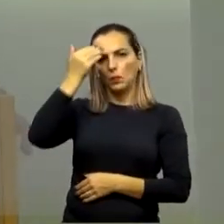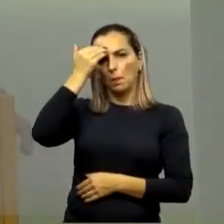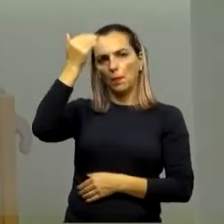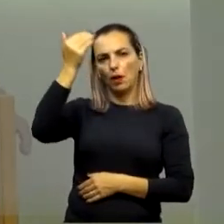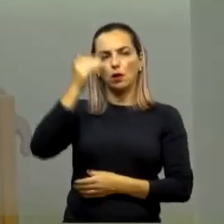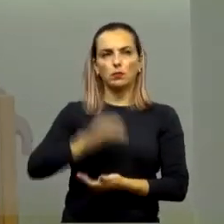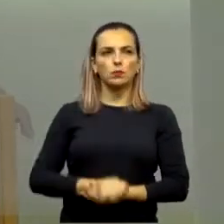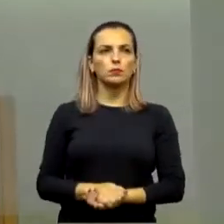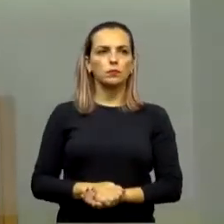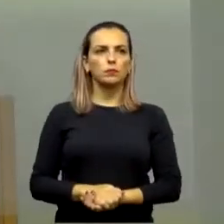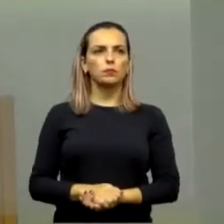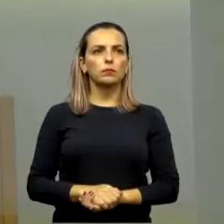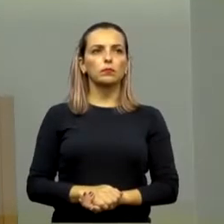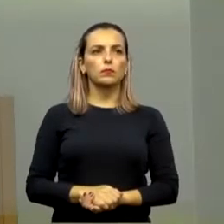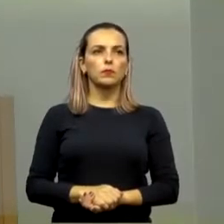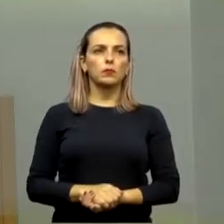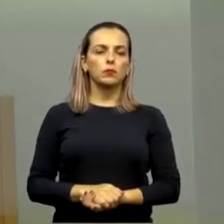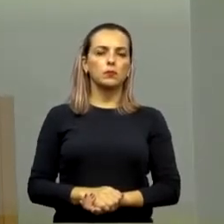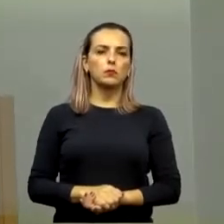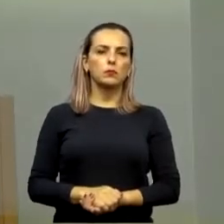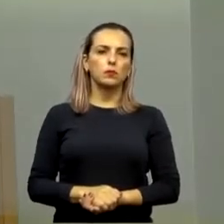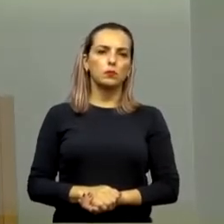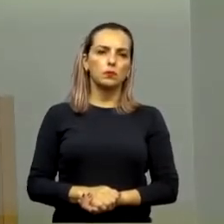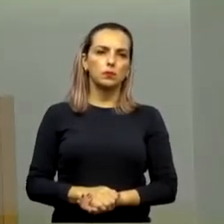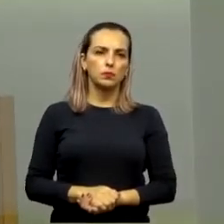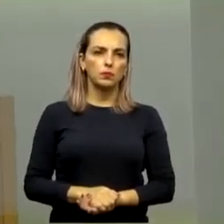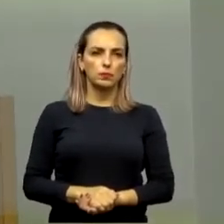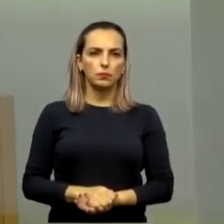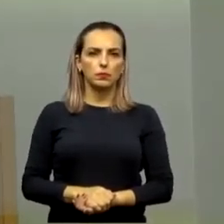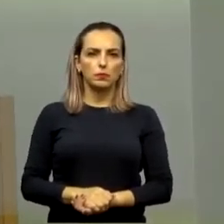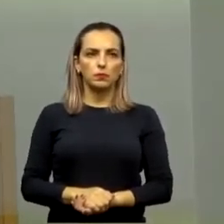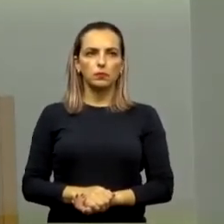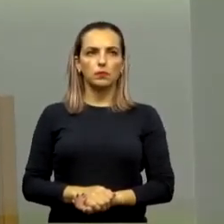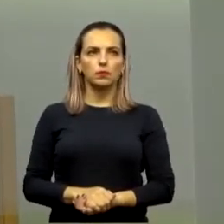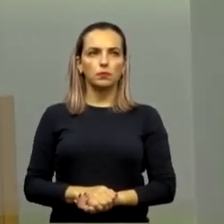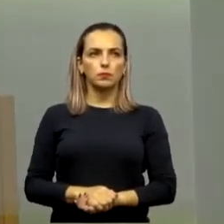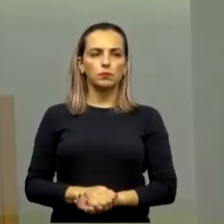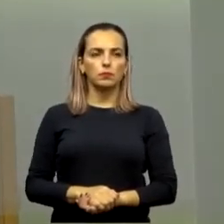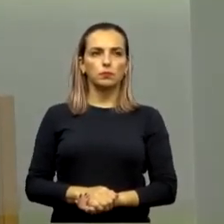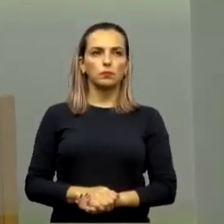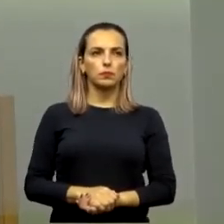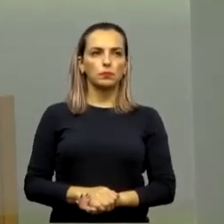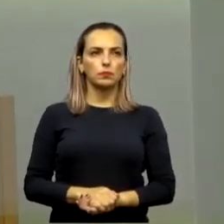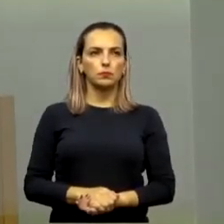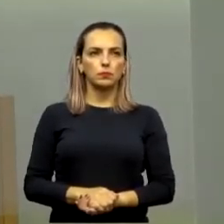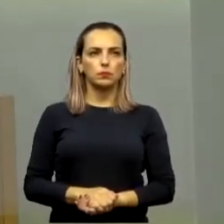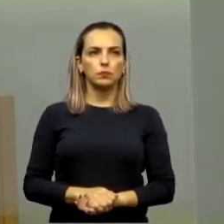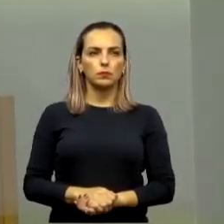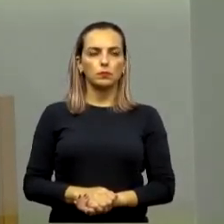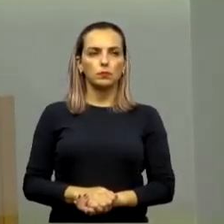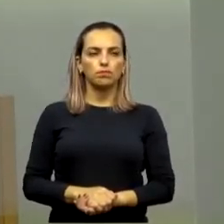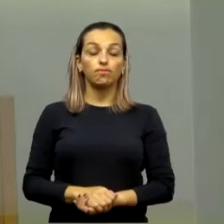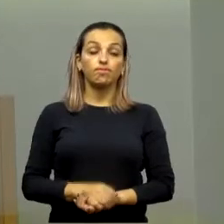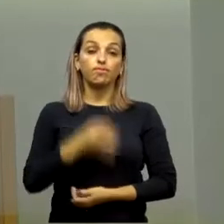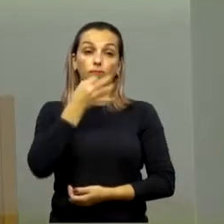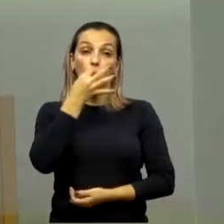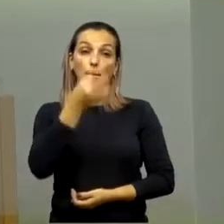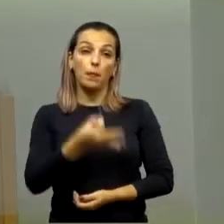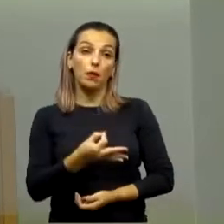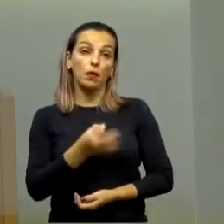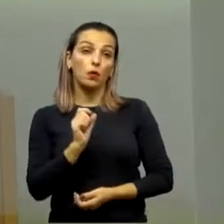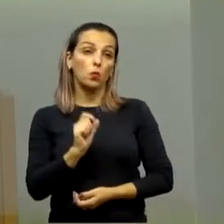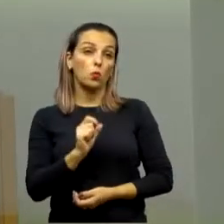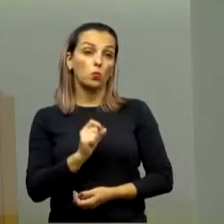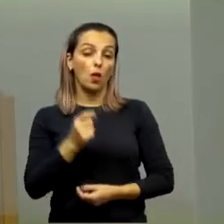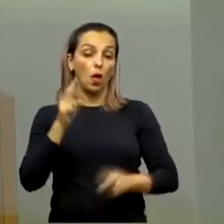Presidente é muito republicando E aí e eu acho que